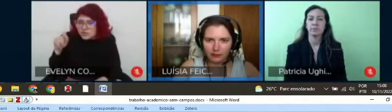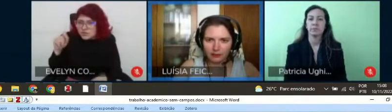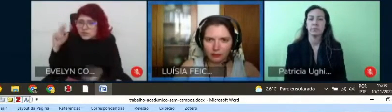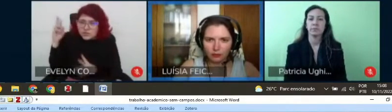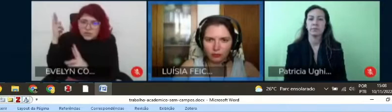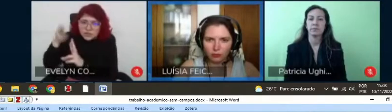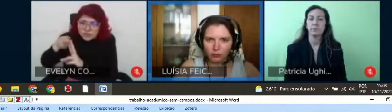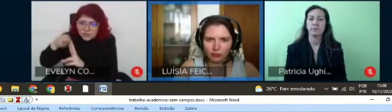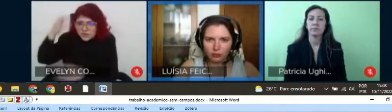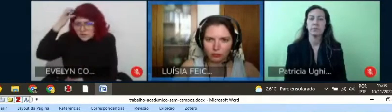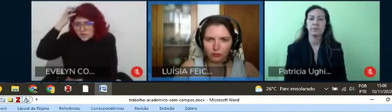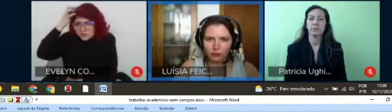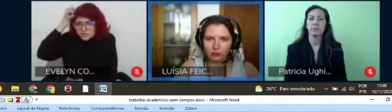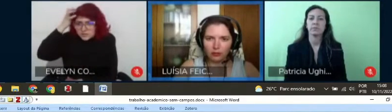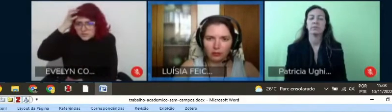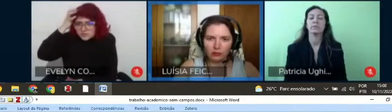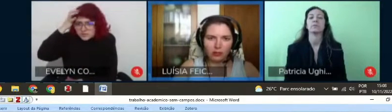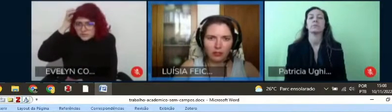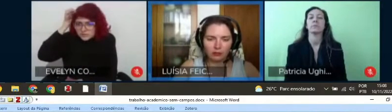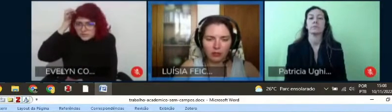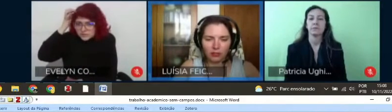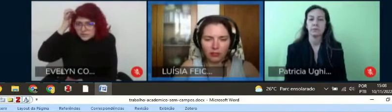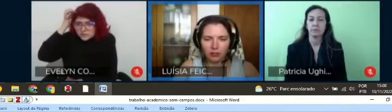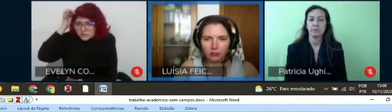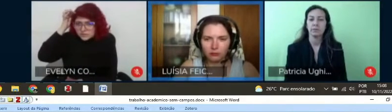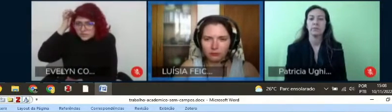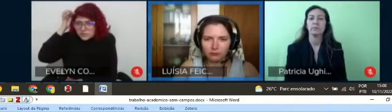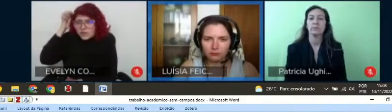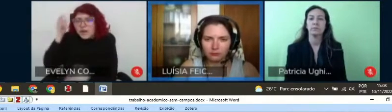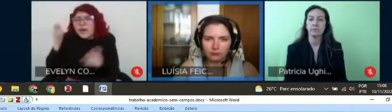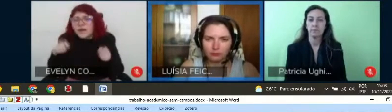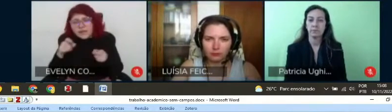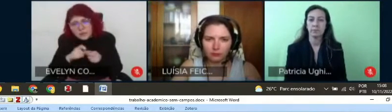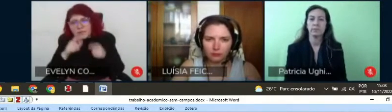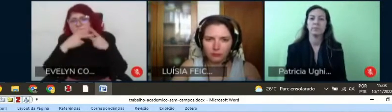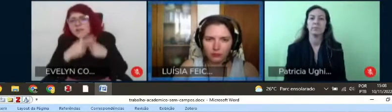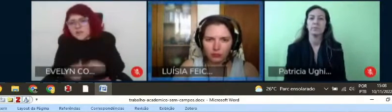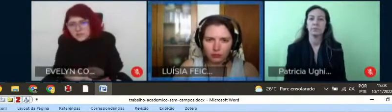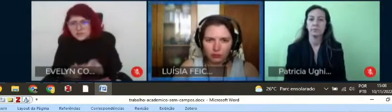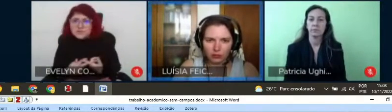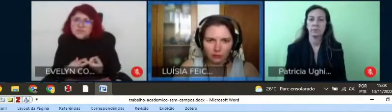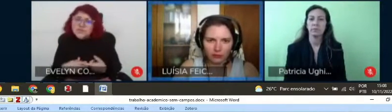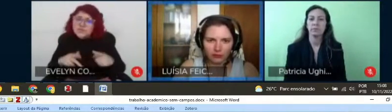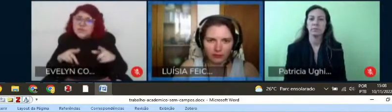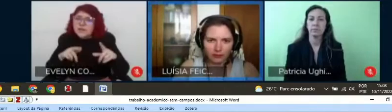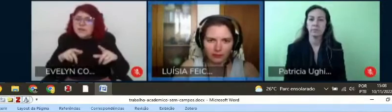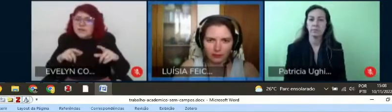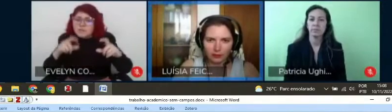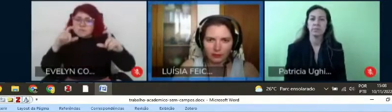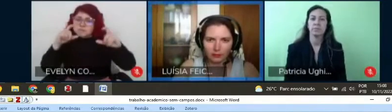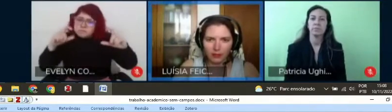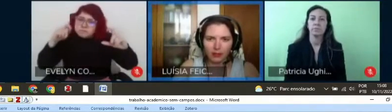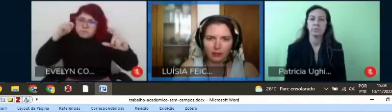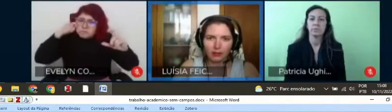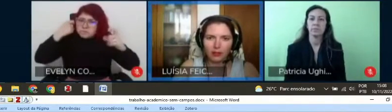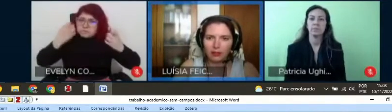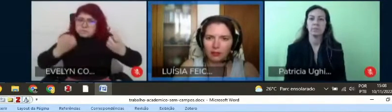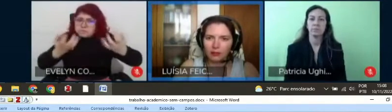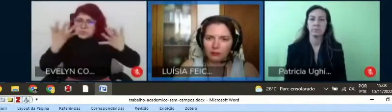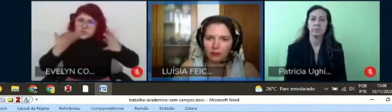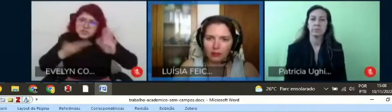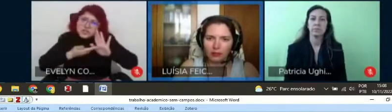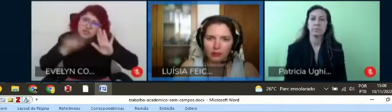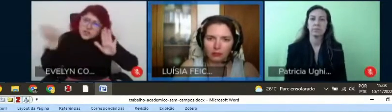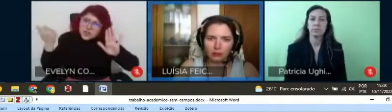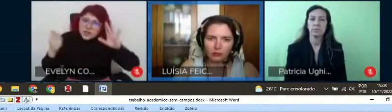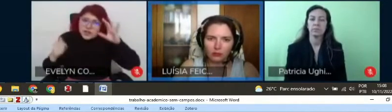fazer esses últimos ajustes, que é tirar o negrito, de onde não precisa, esse aqui também,